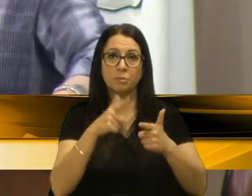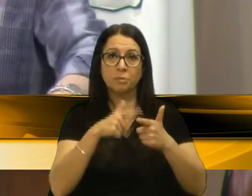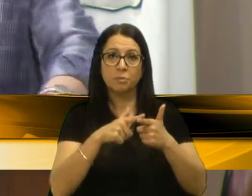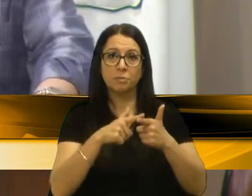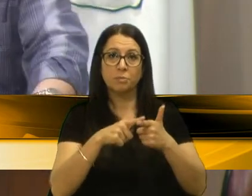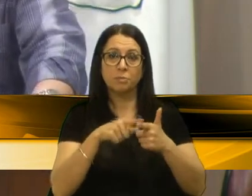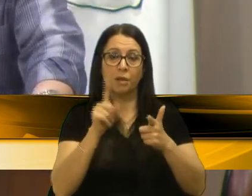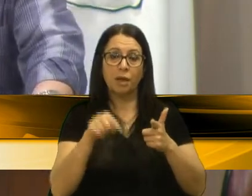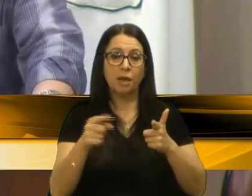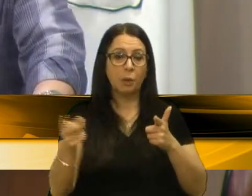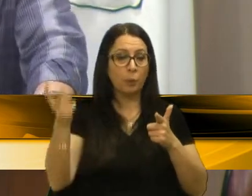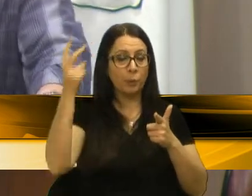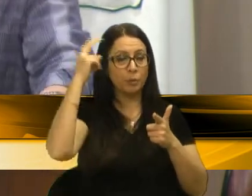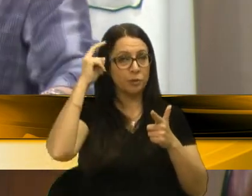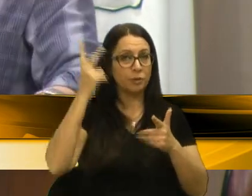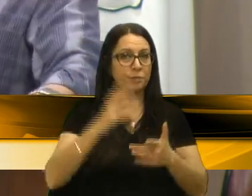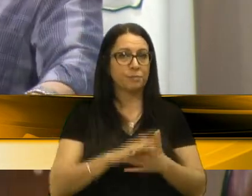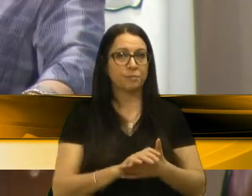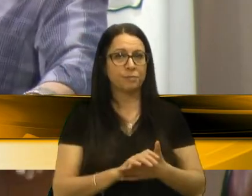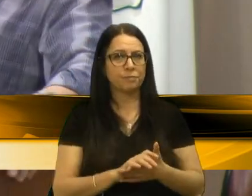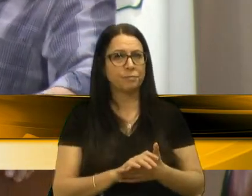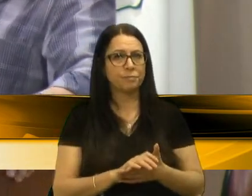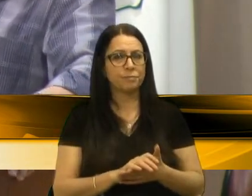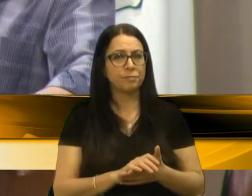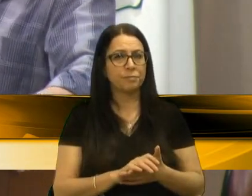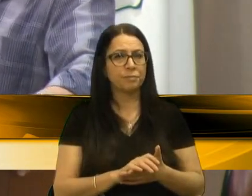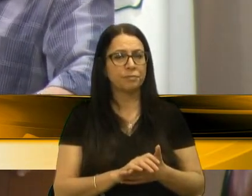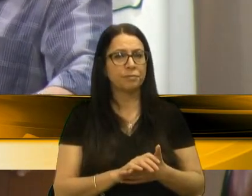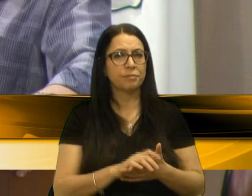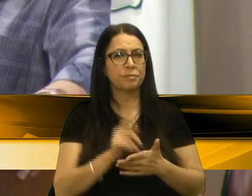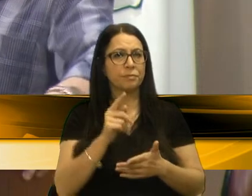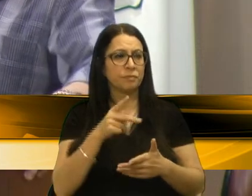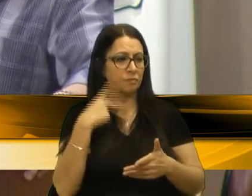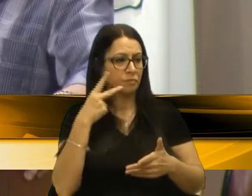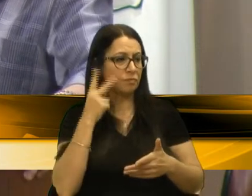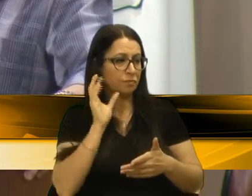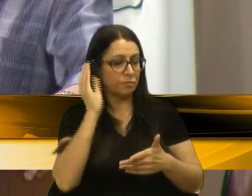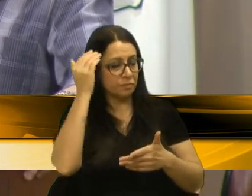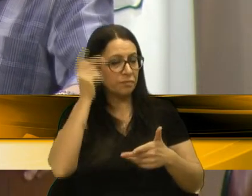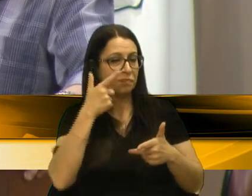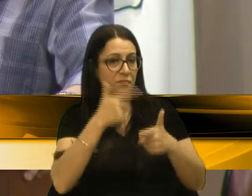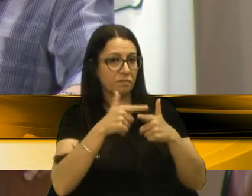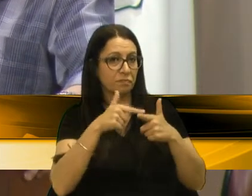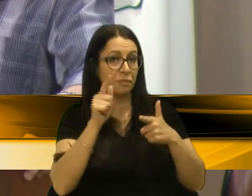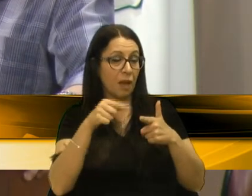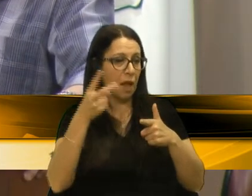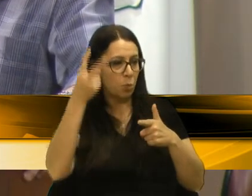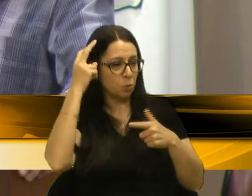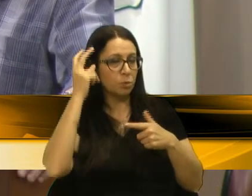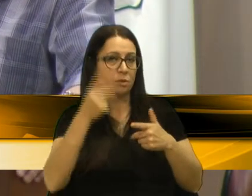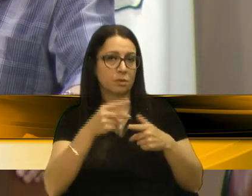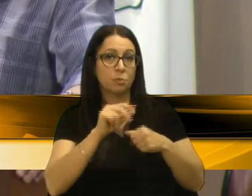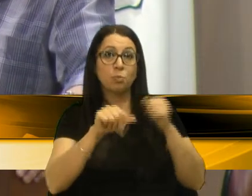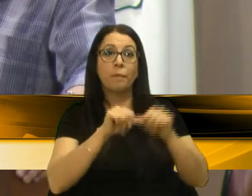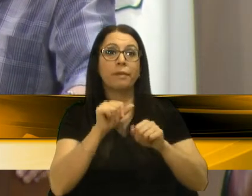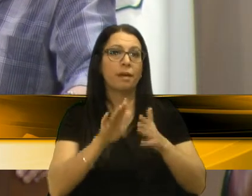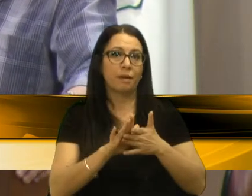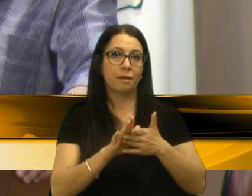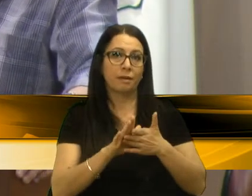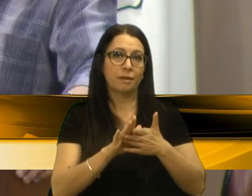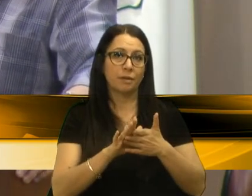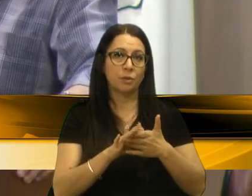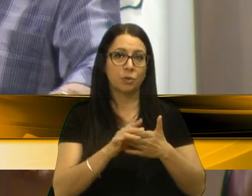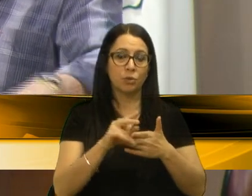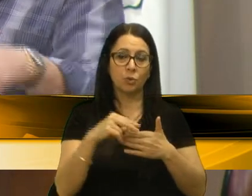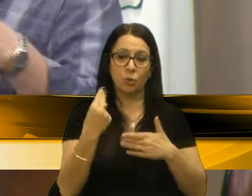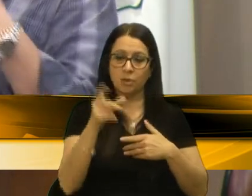cultural. O vereador Felipe, o problema é cultural, né? Que nós temos que mudar a nossa